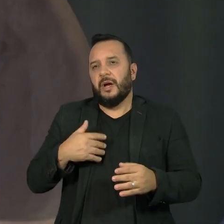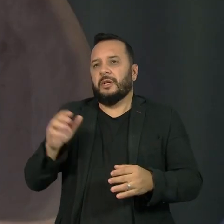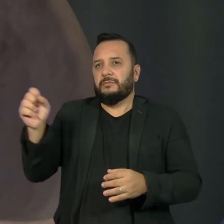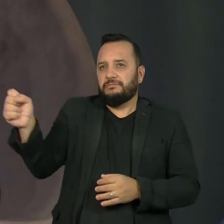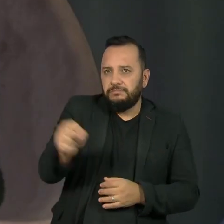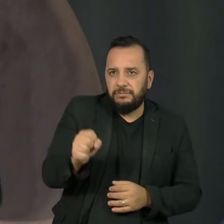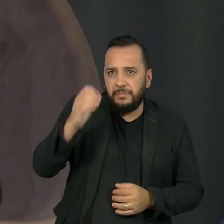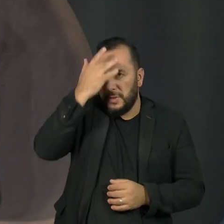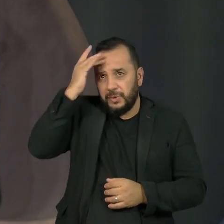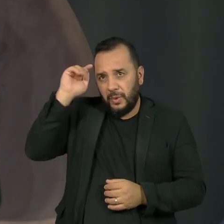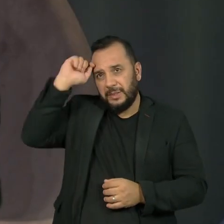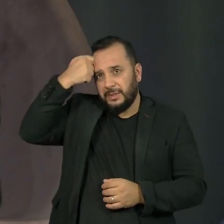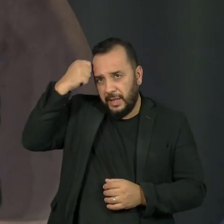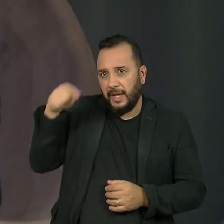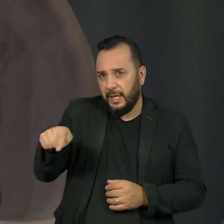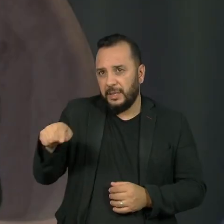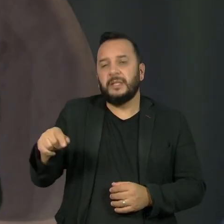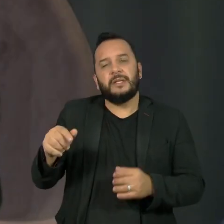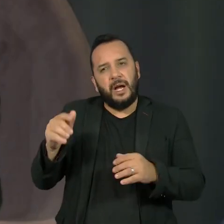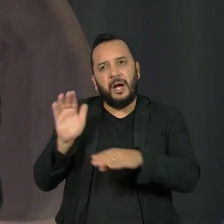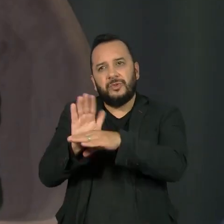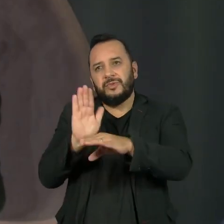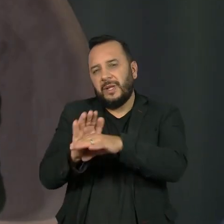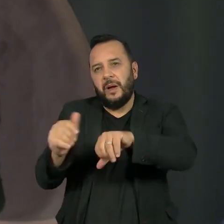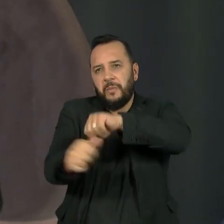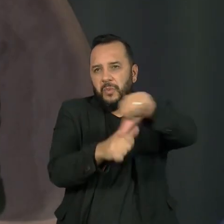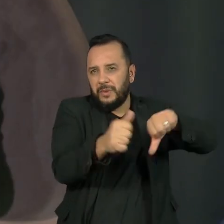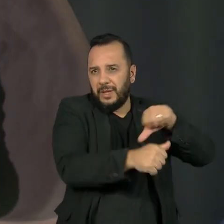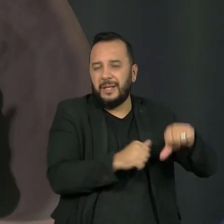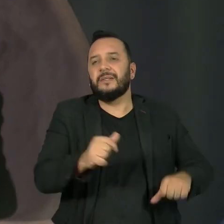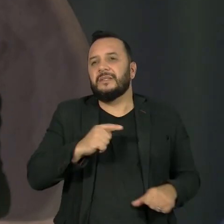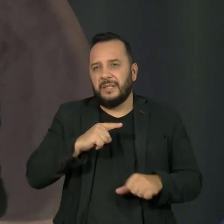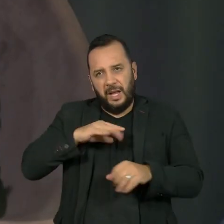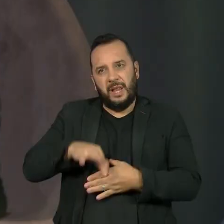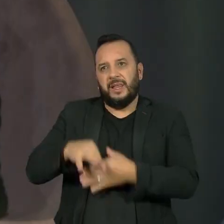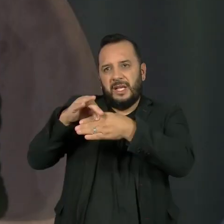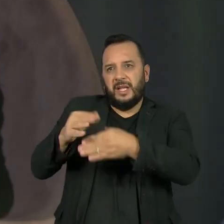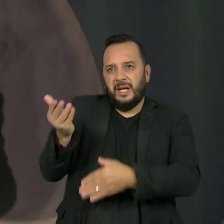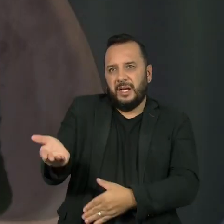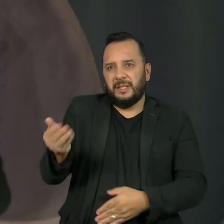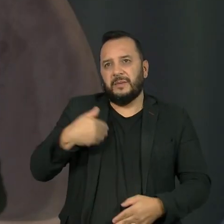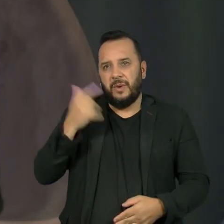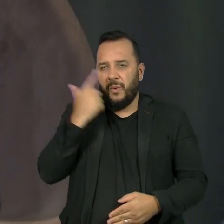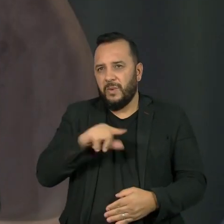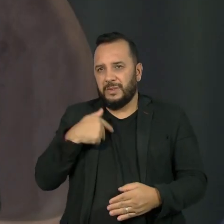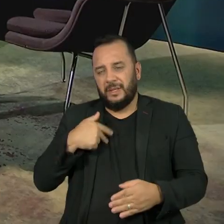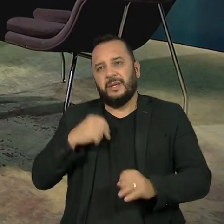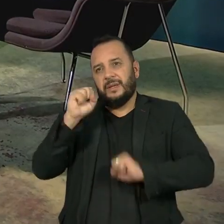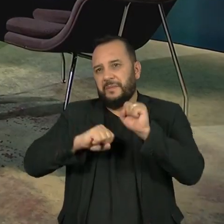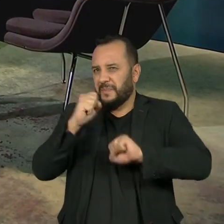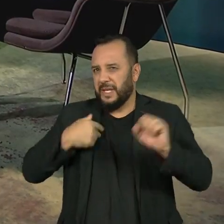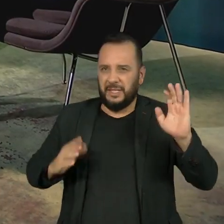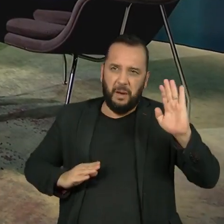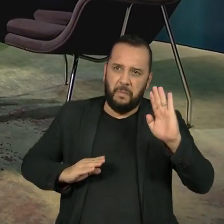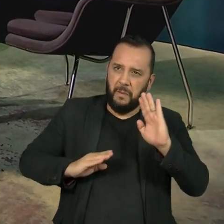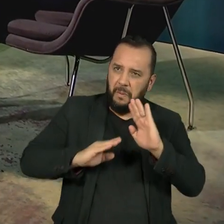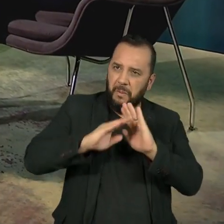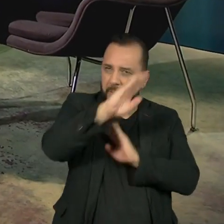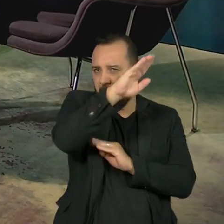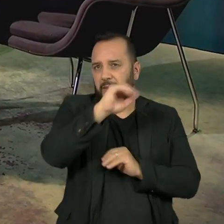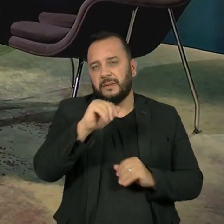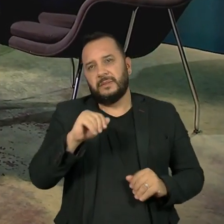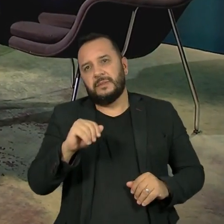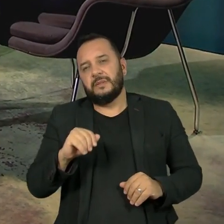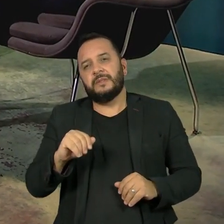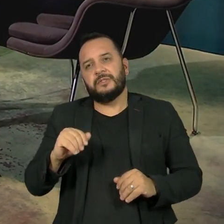aquelas pessoas que vão realmente mudar o cenário e vão ter liderança para fazer com que a empresa possa se alavancar nesse sentido de trazer a